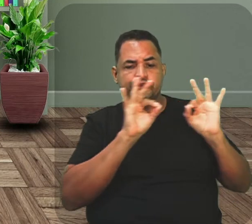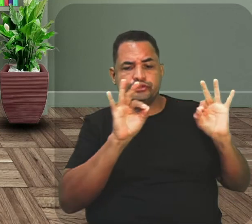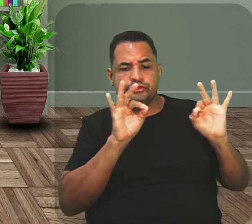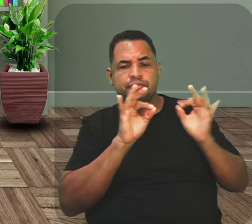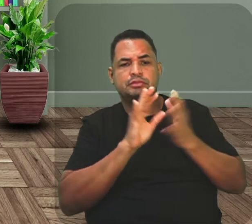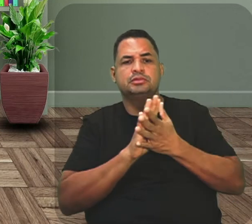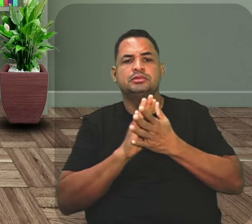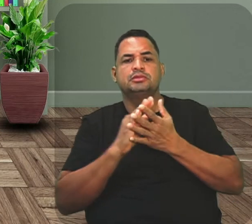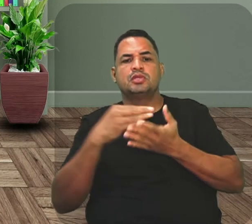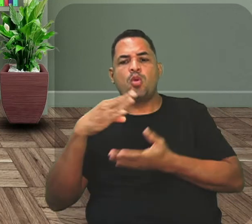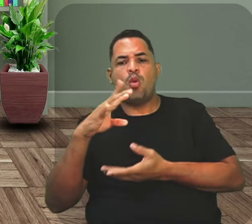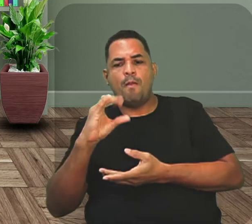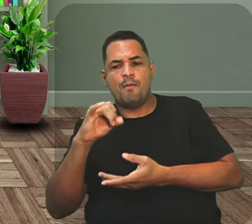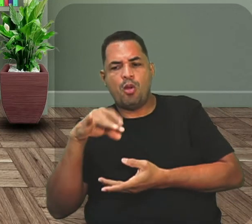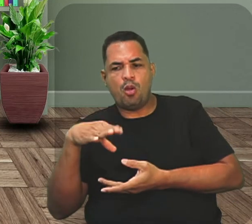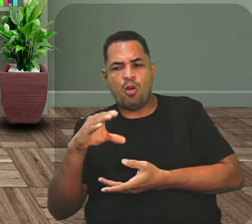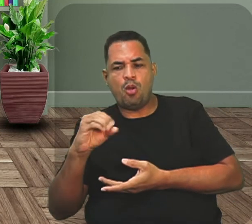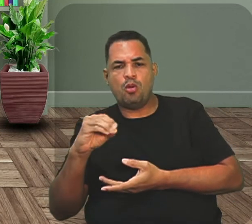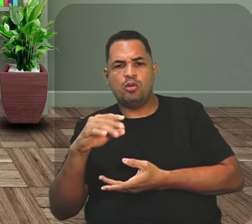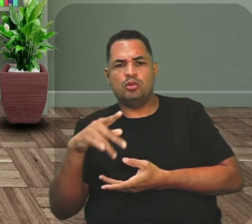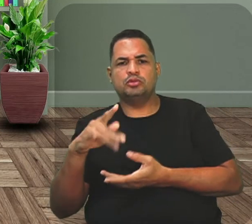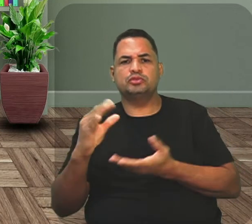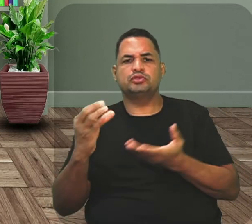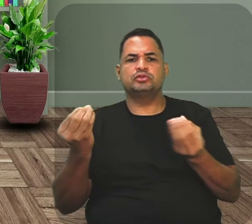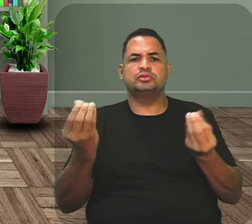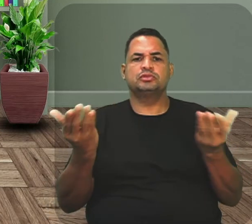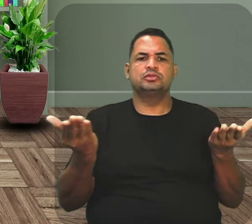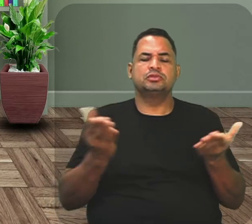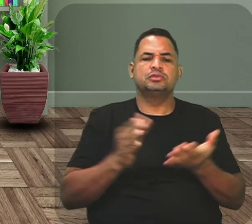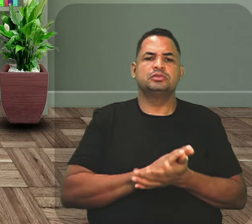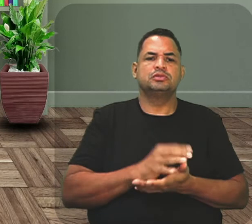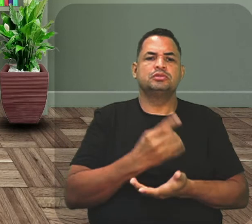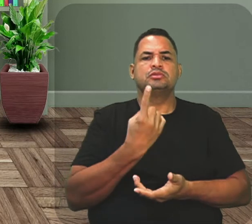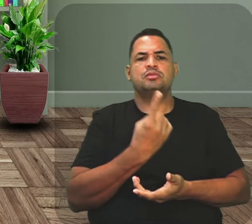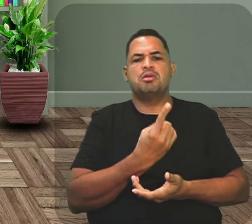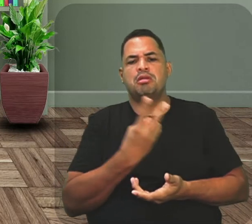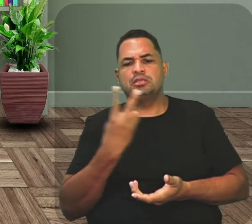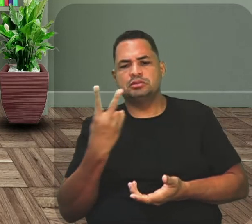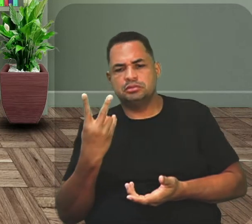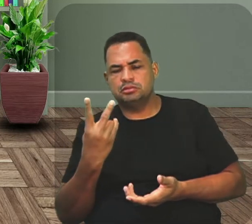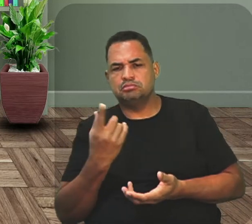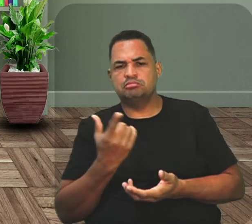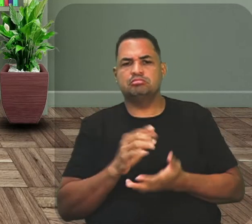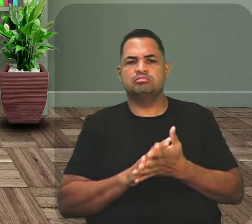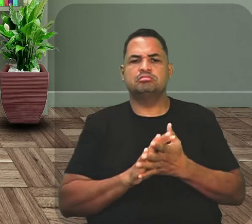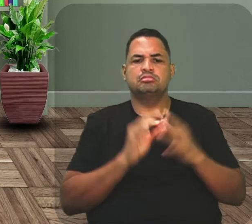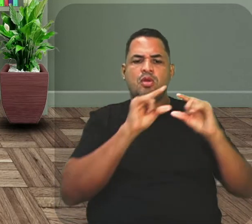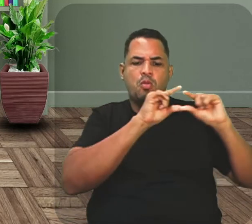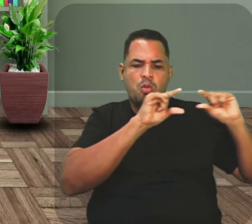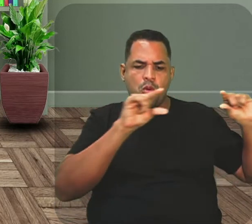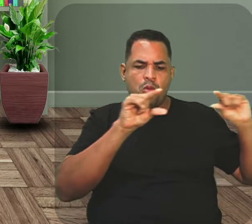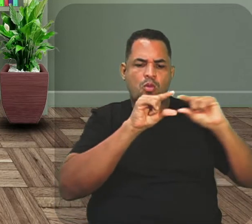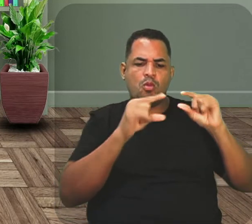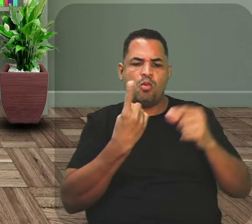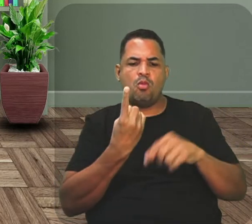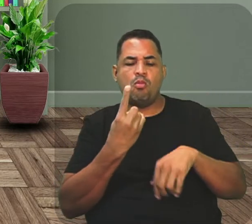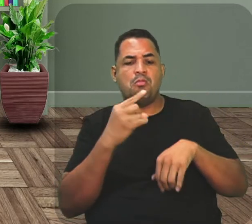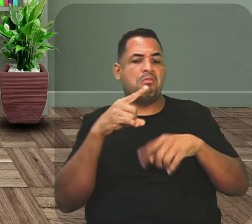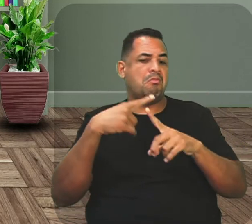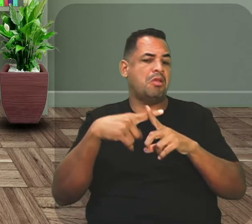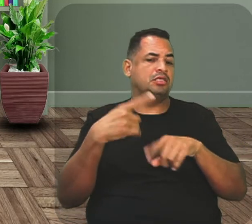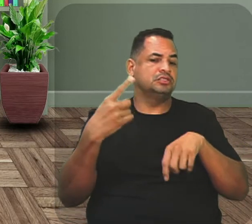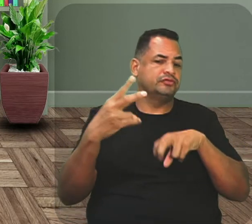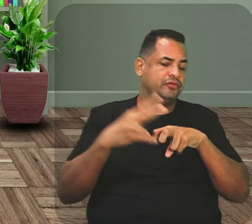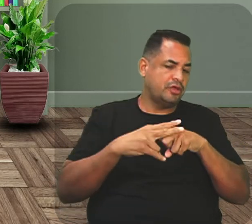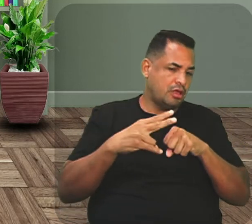composto, período simples construído a partir de um verbo, uma oração, período composto a partir de um ou mais verbos, se